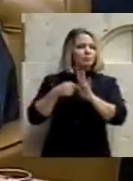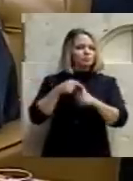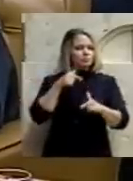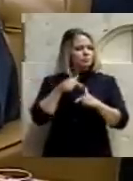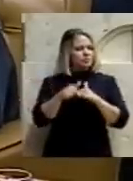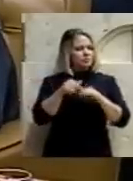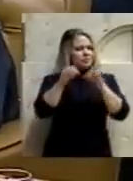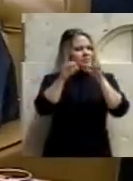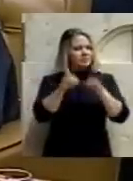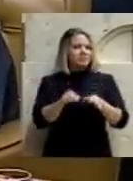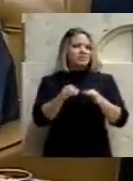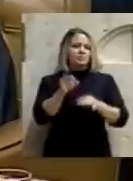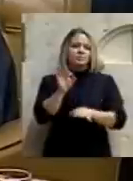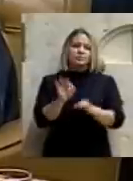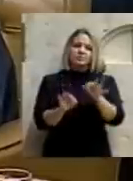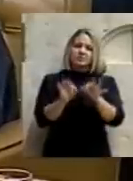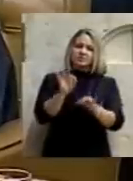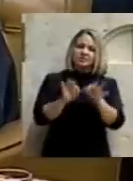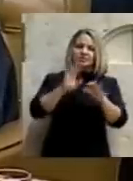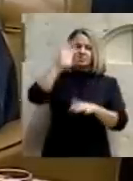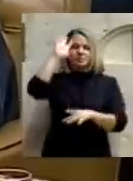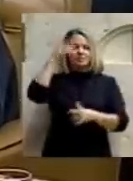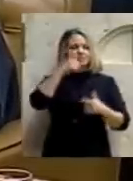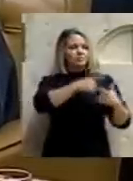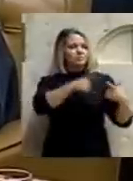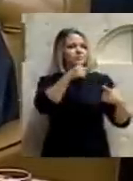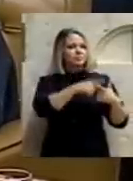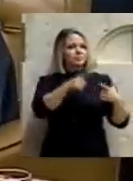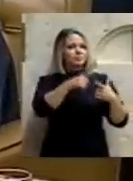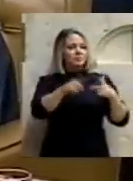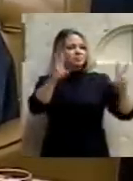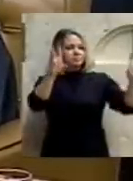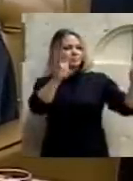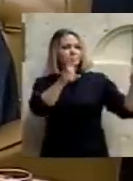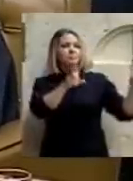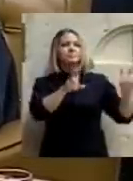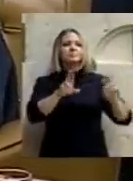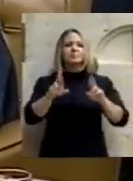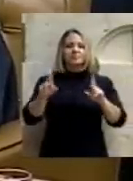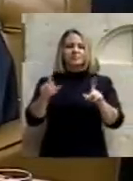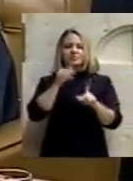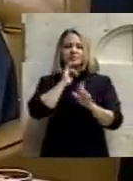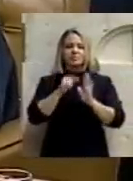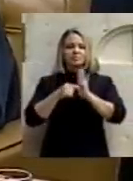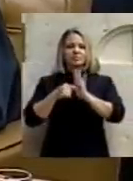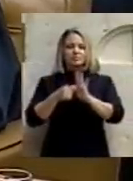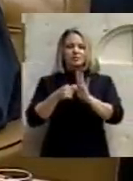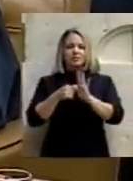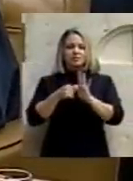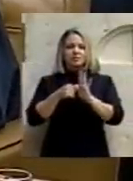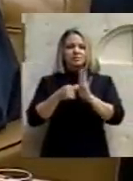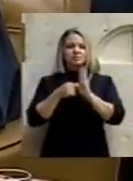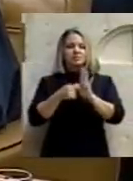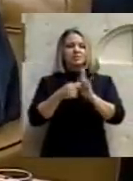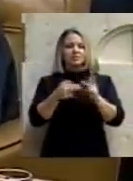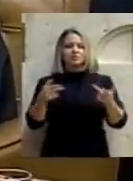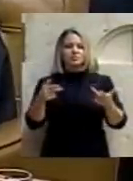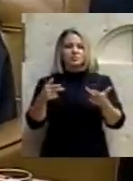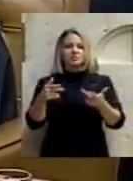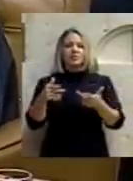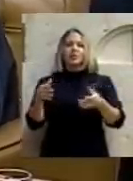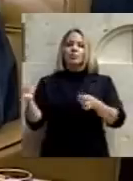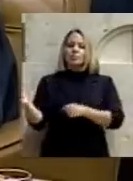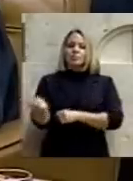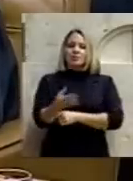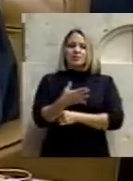atuação ativa do judiciário na solução de questões socialmente controversas como reflexo de uma nova